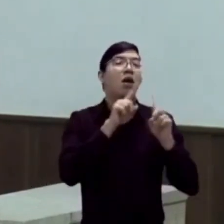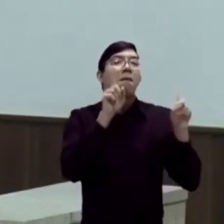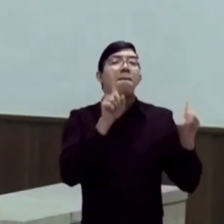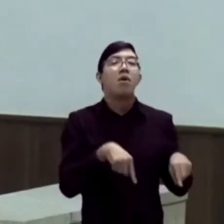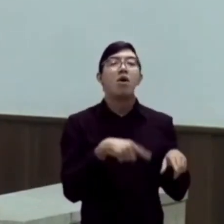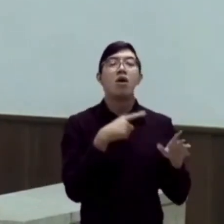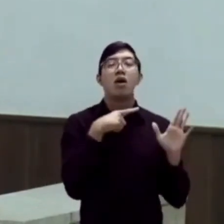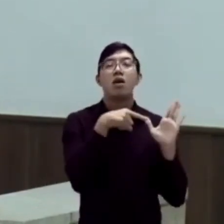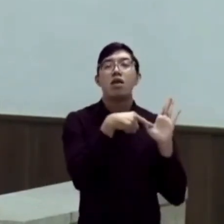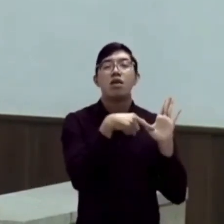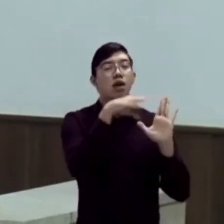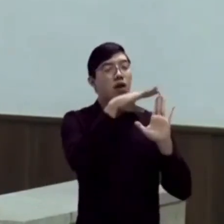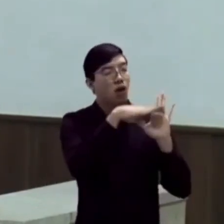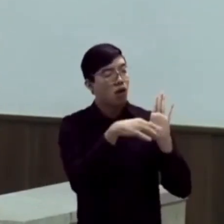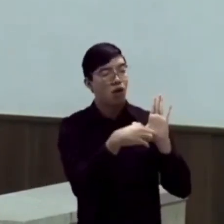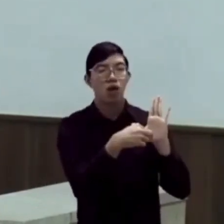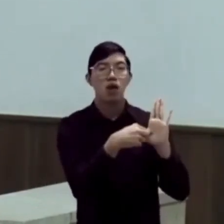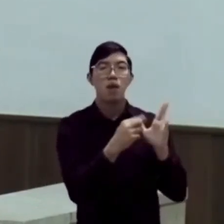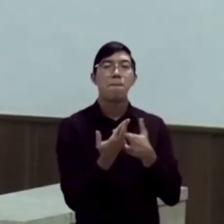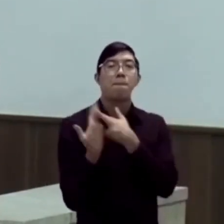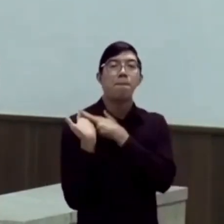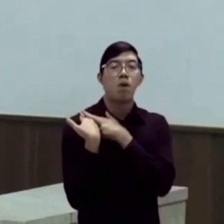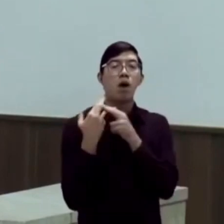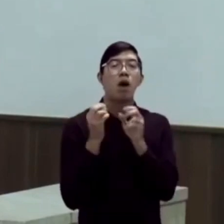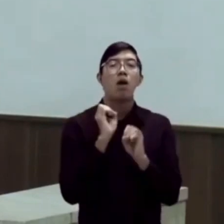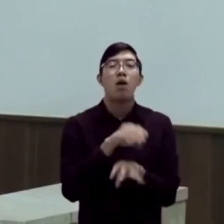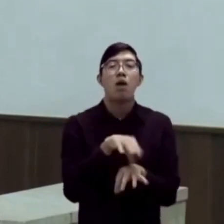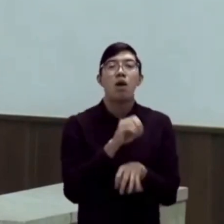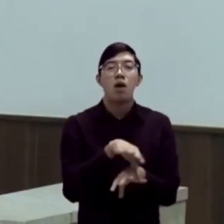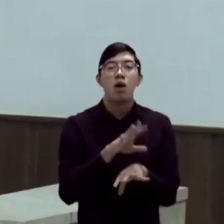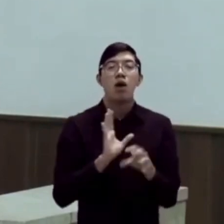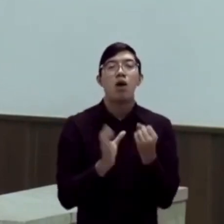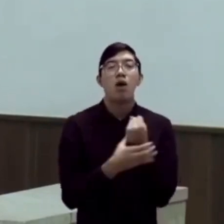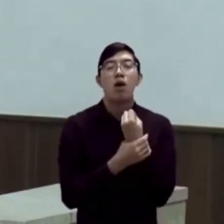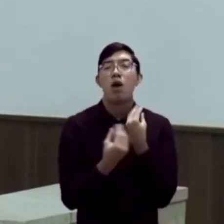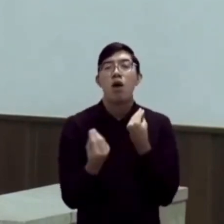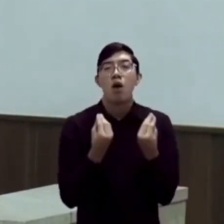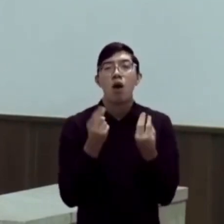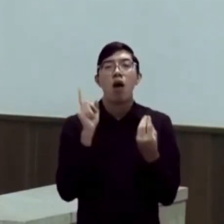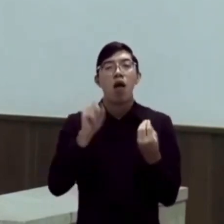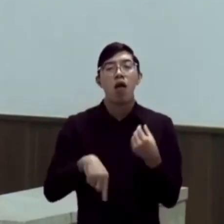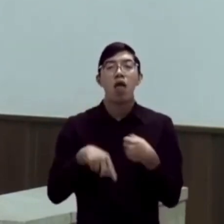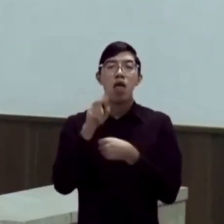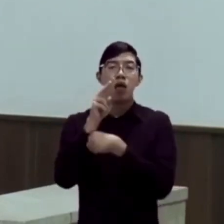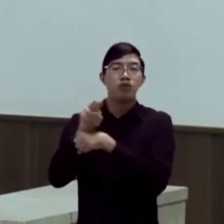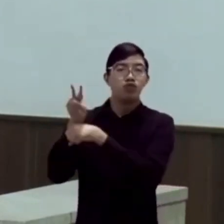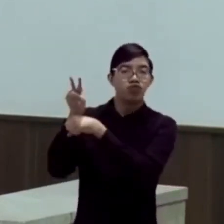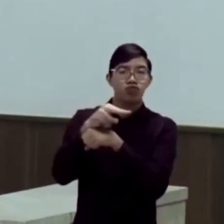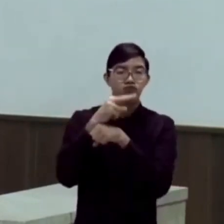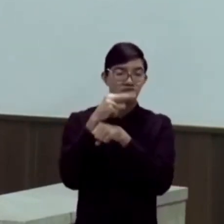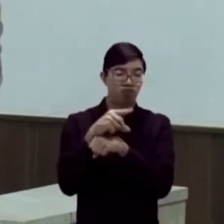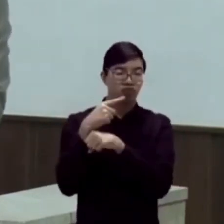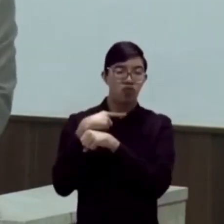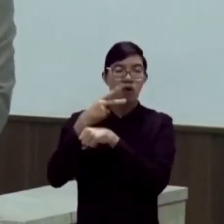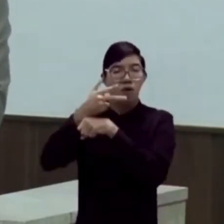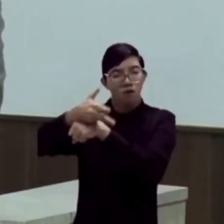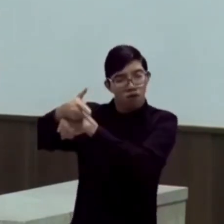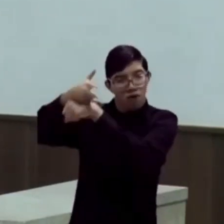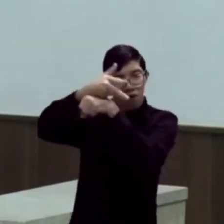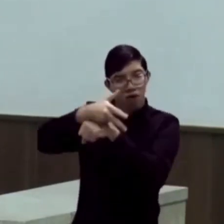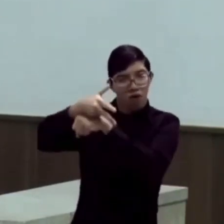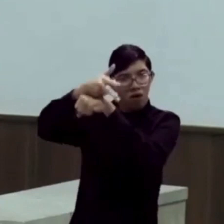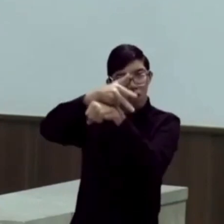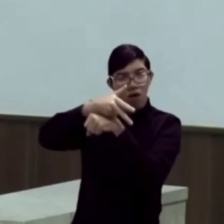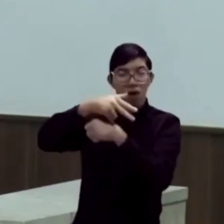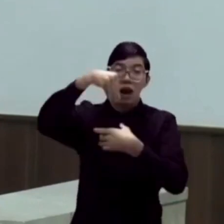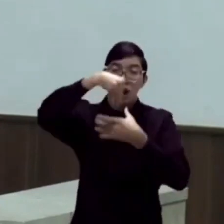lei de responsabilidade educacional, foi a questão do vídeo-monitoramento nas escolas de Fortaleza. Fiquei